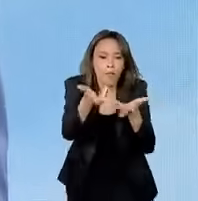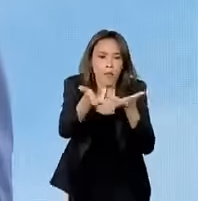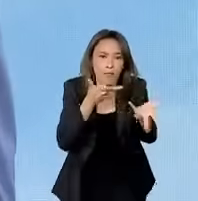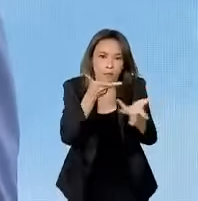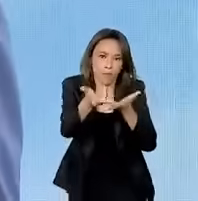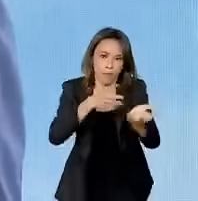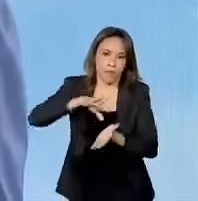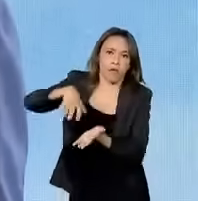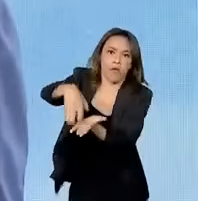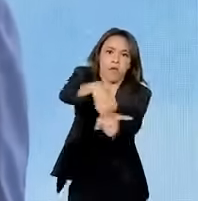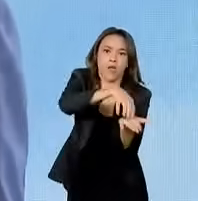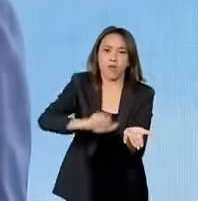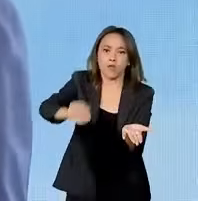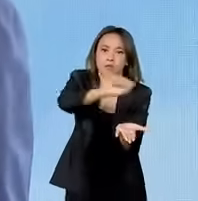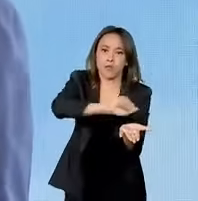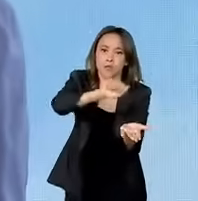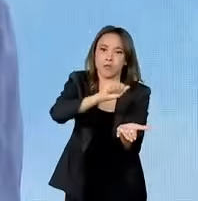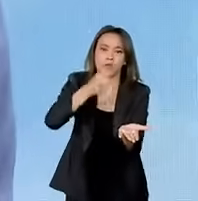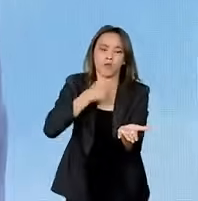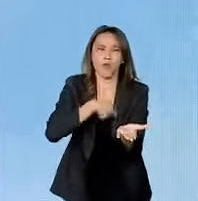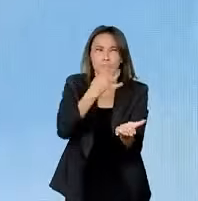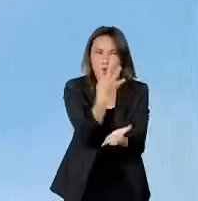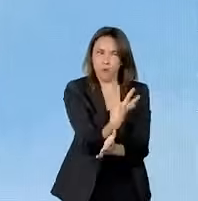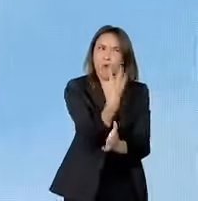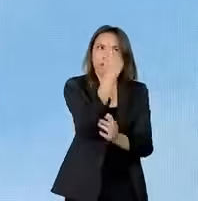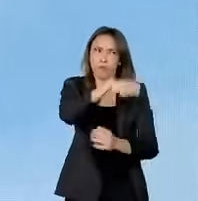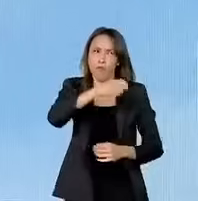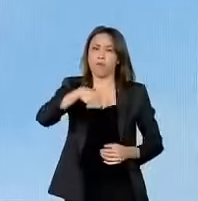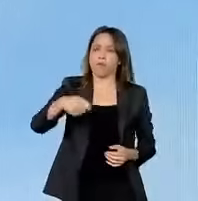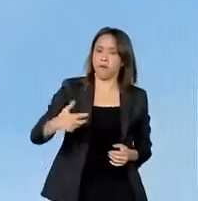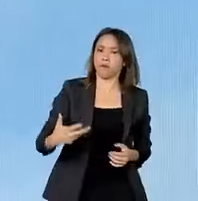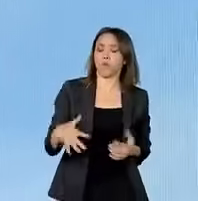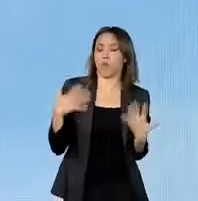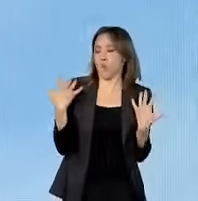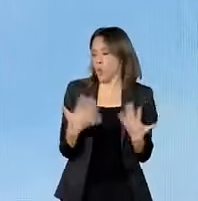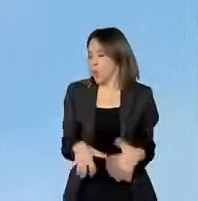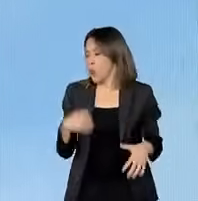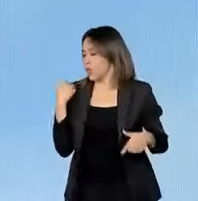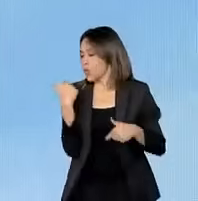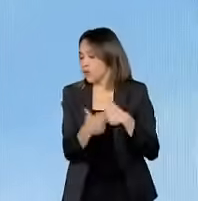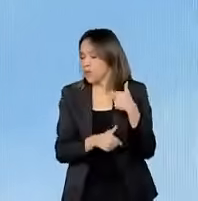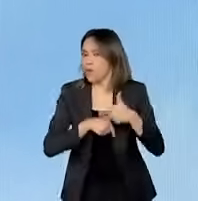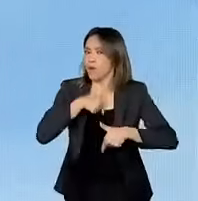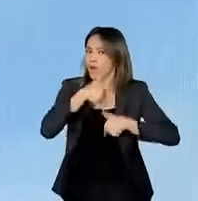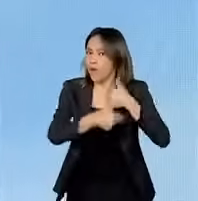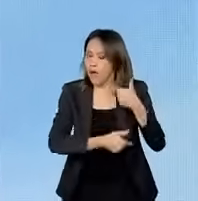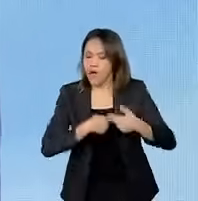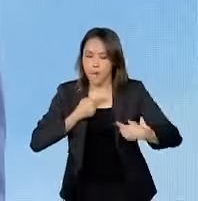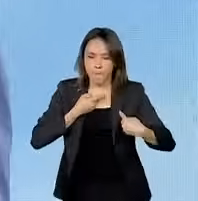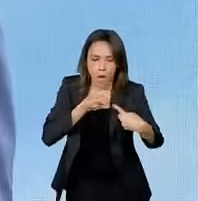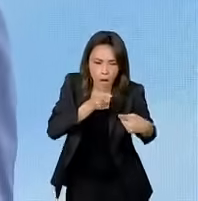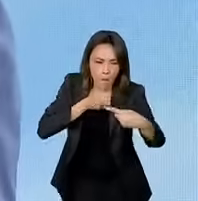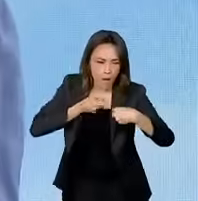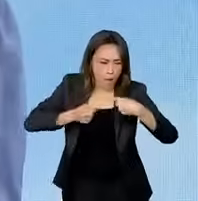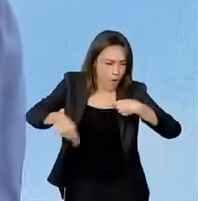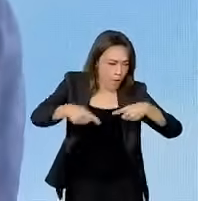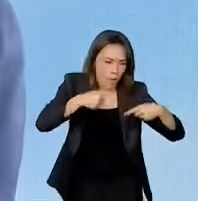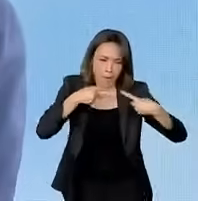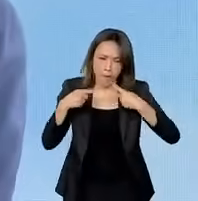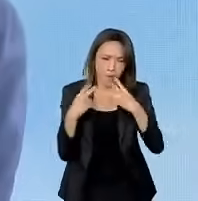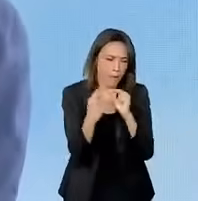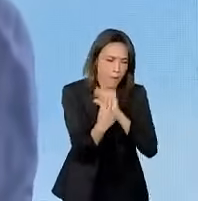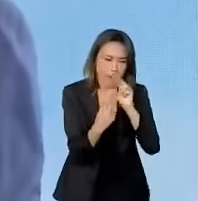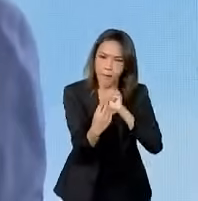desde o início. Os últimos 4 meses, presidente, foi de muito trabalho, de muita discussão para a gente